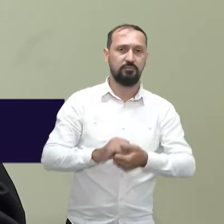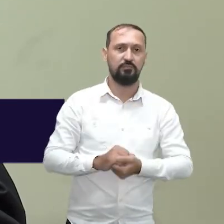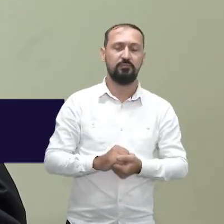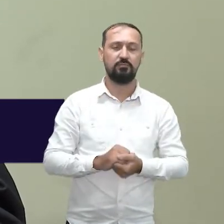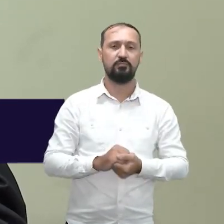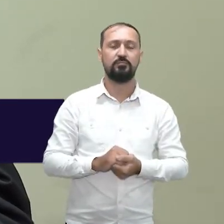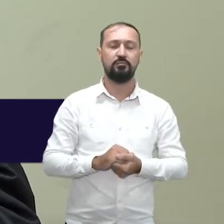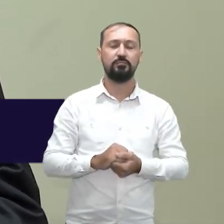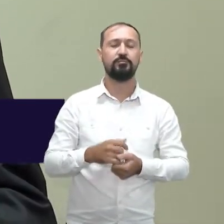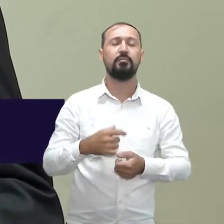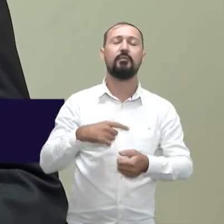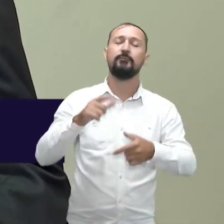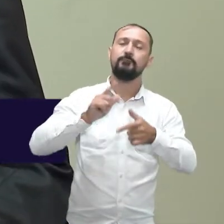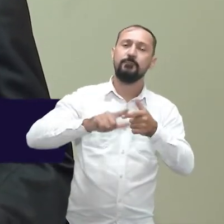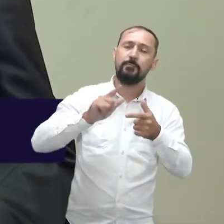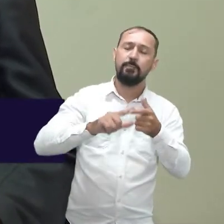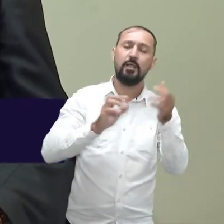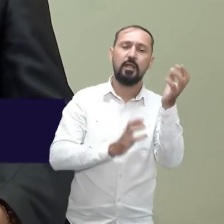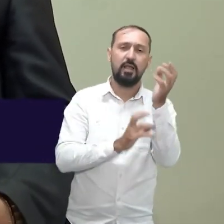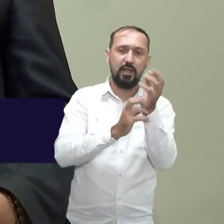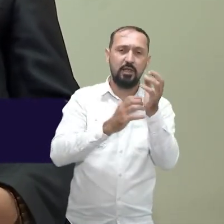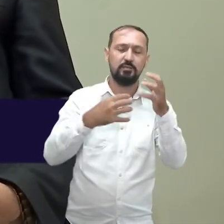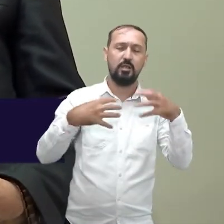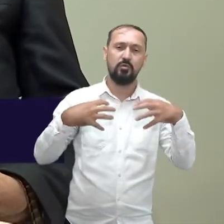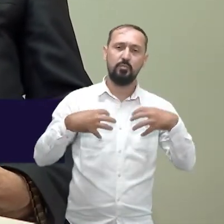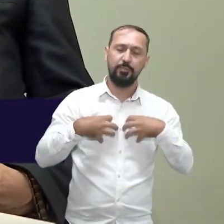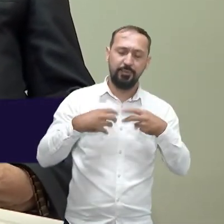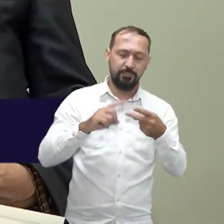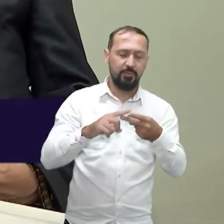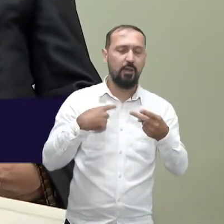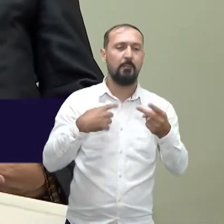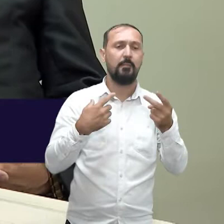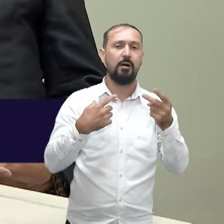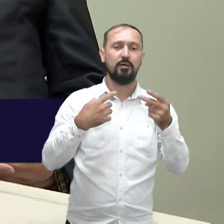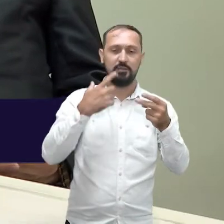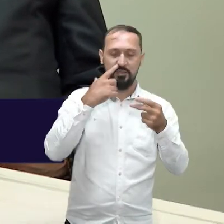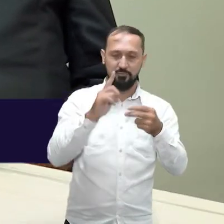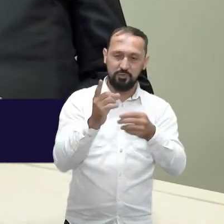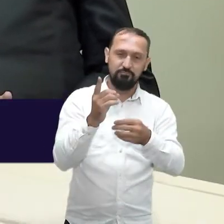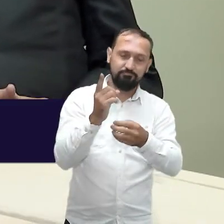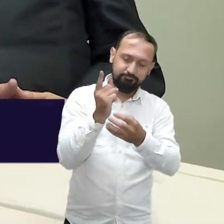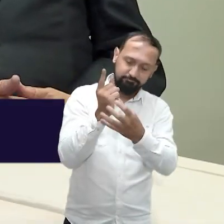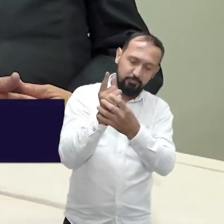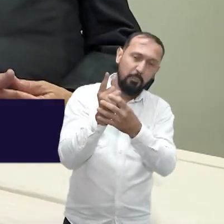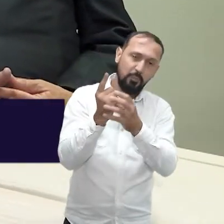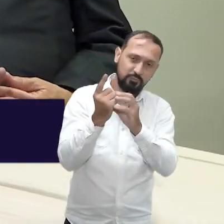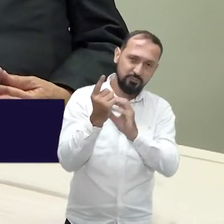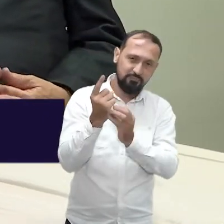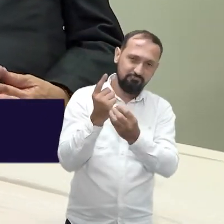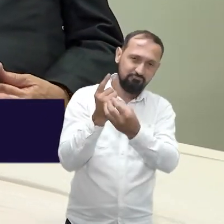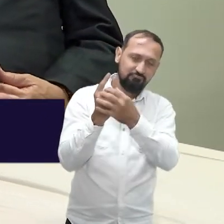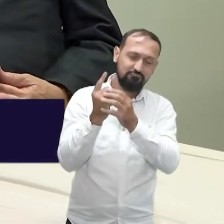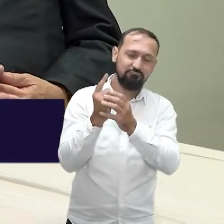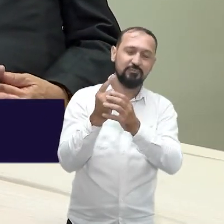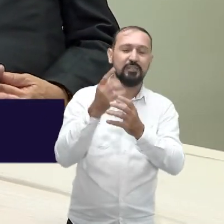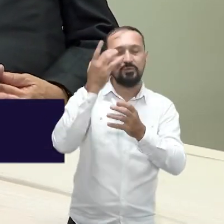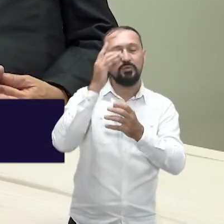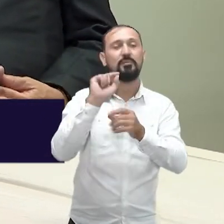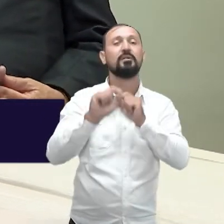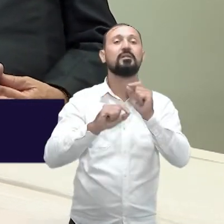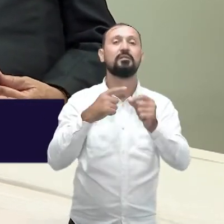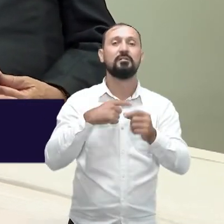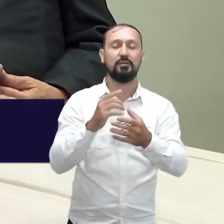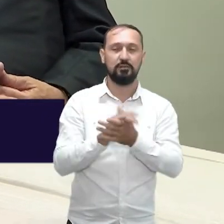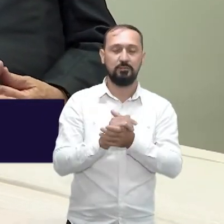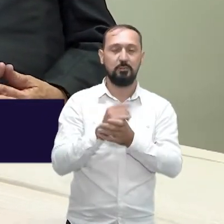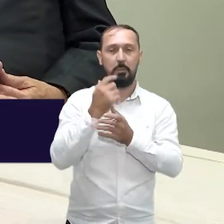senhor recomenda às pessoas? Por exemplo, câncer de mama, câncer de próstata e outros que existem. A pessoa não tem sintomas nenhuma,